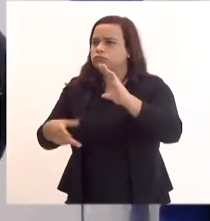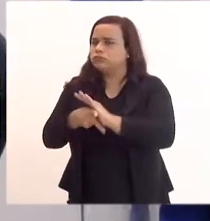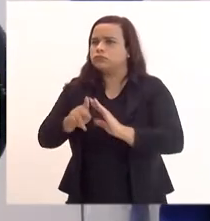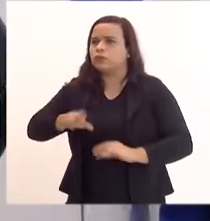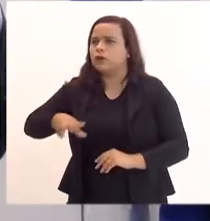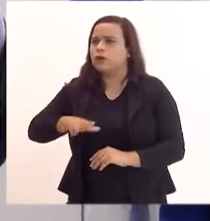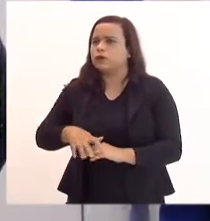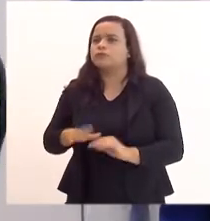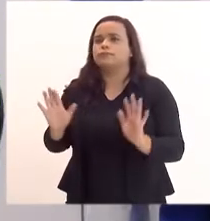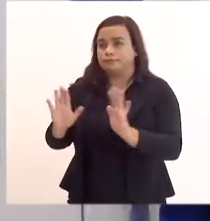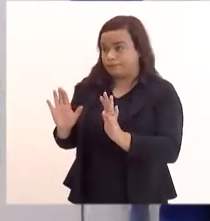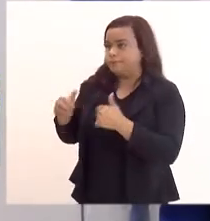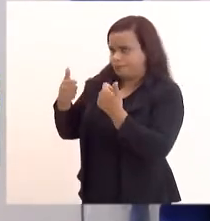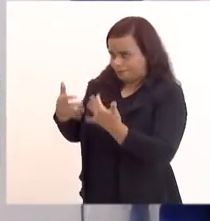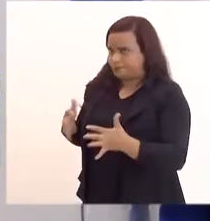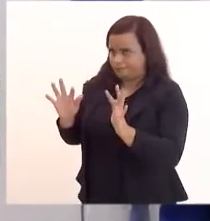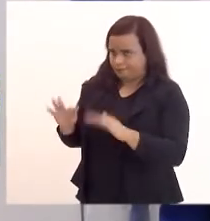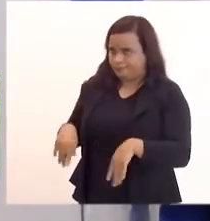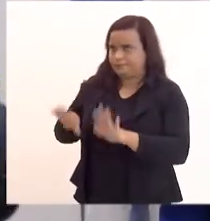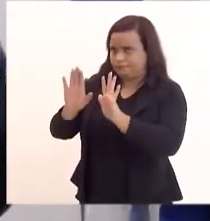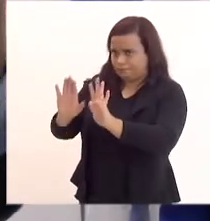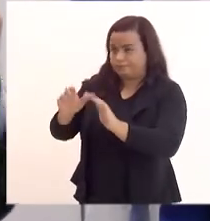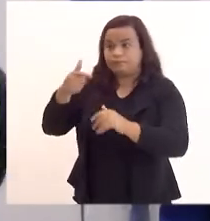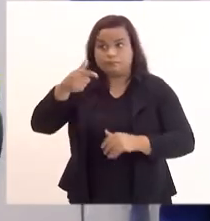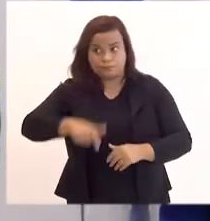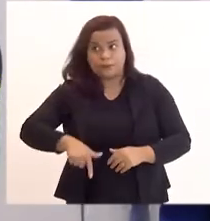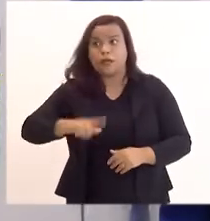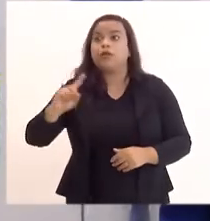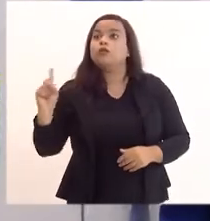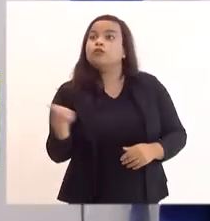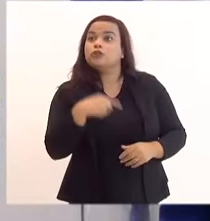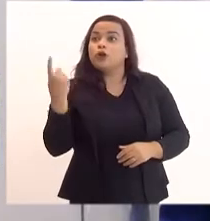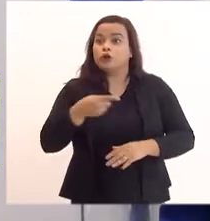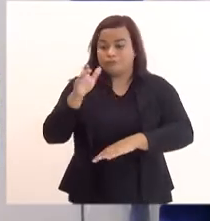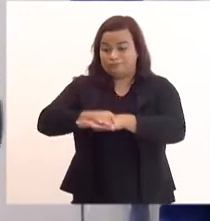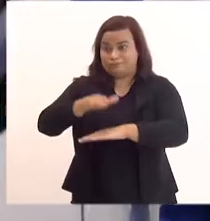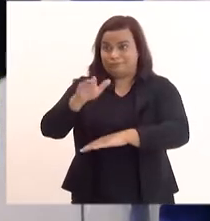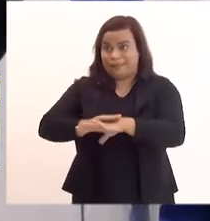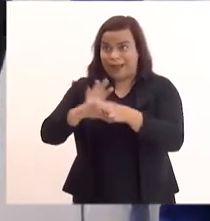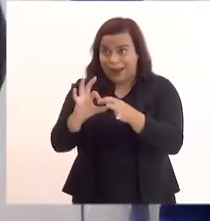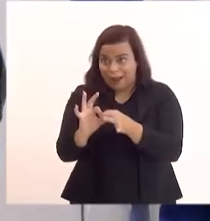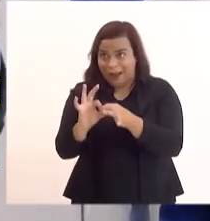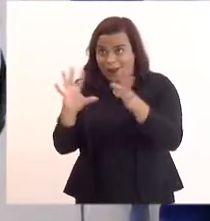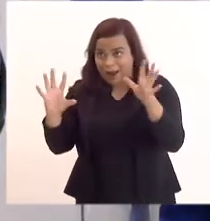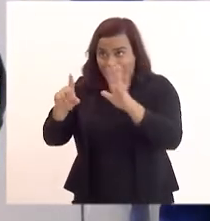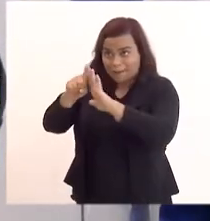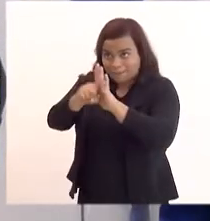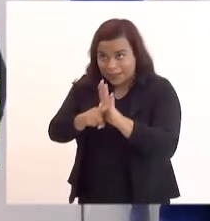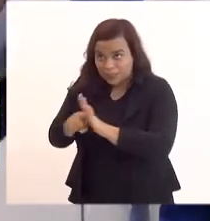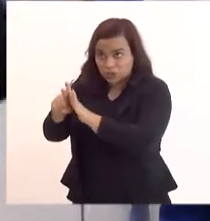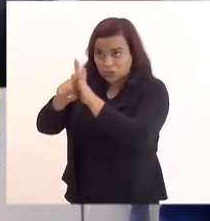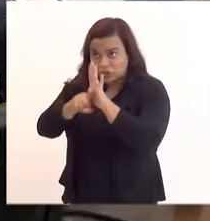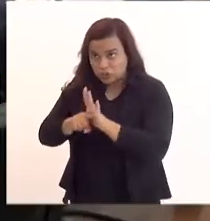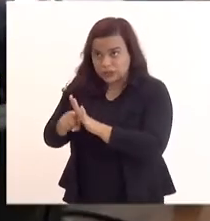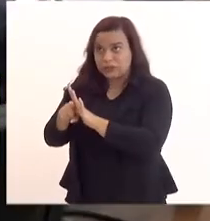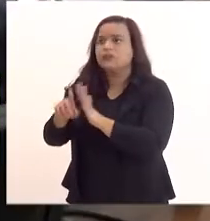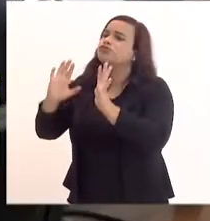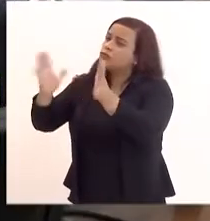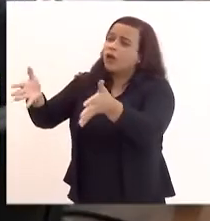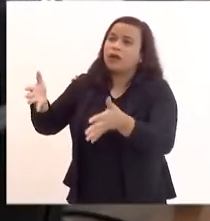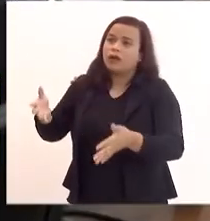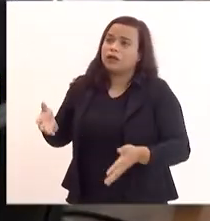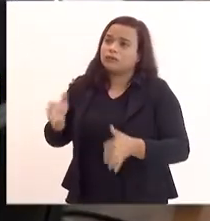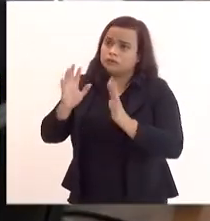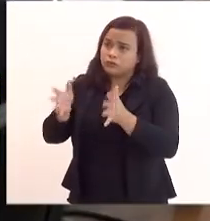só quero terminar dizer o seguinte: repito, se nós estivéssemos autorizando a pesquisa. Isso a gente autorizou. É isso que eu quero